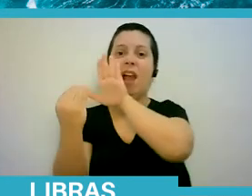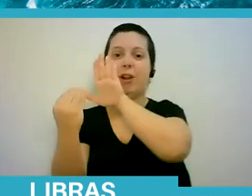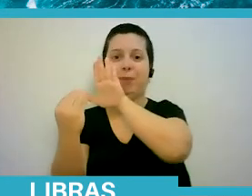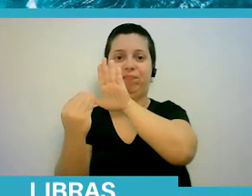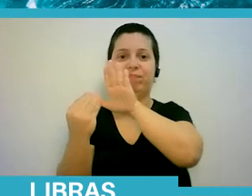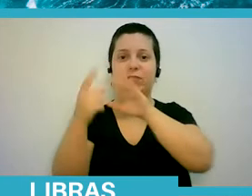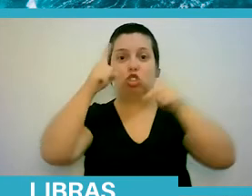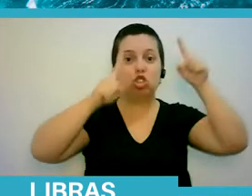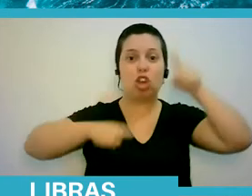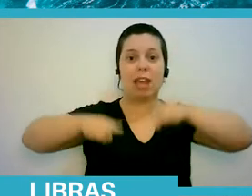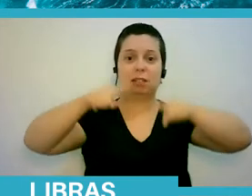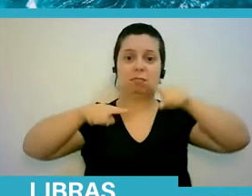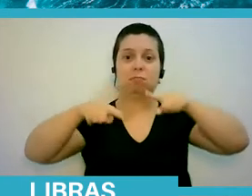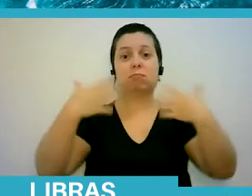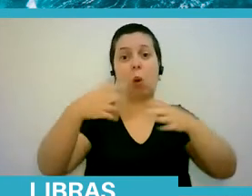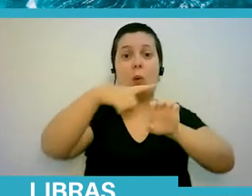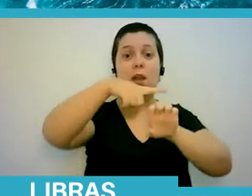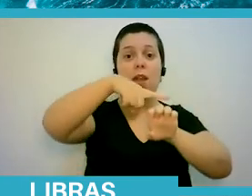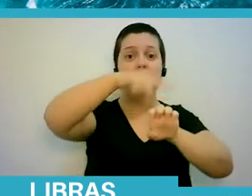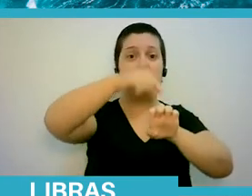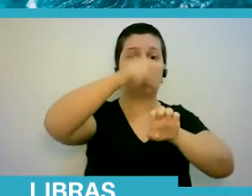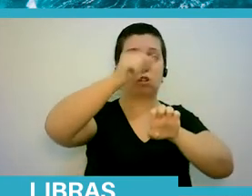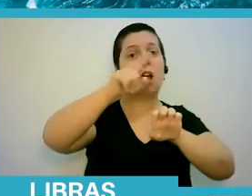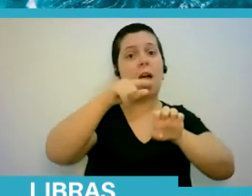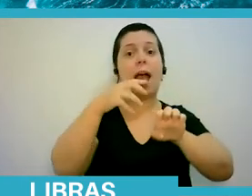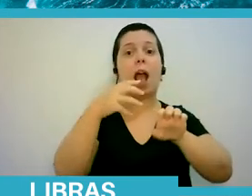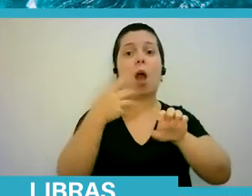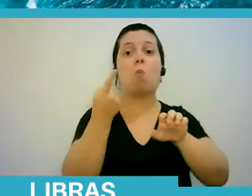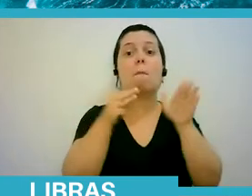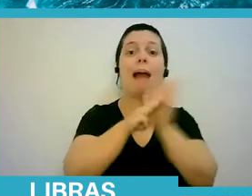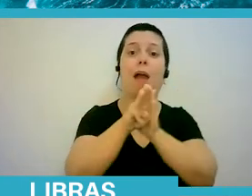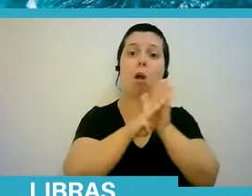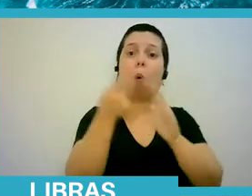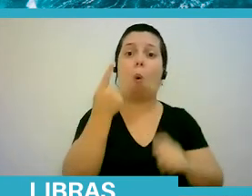Então, o empreendedorismo, sim, é uma maneira, uma metodologia de